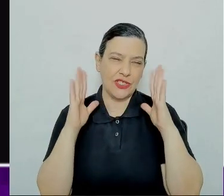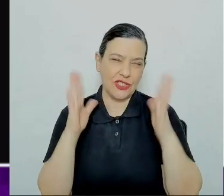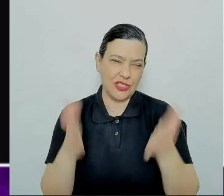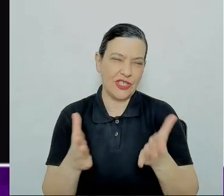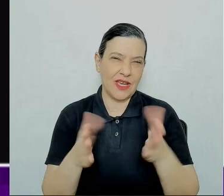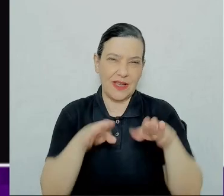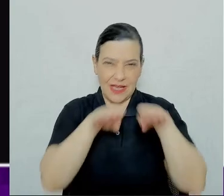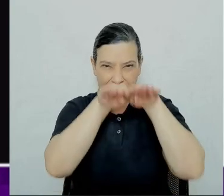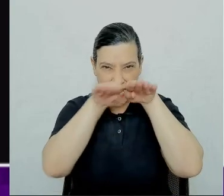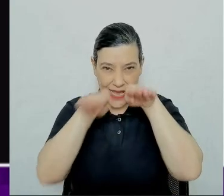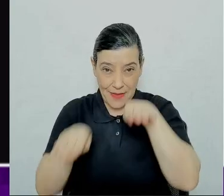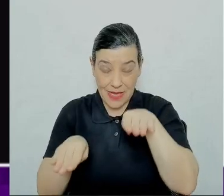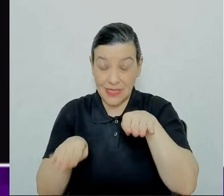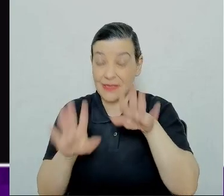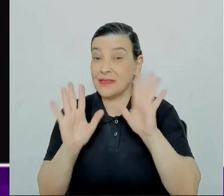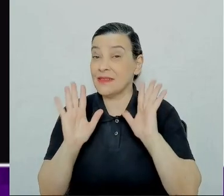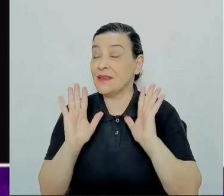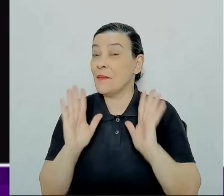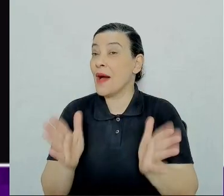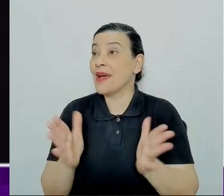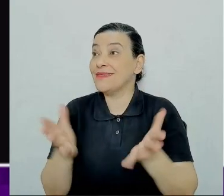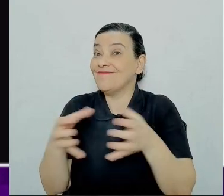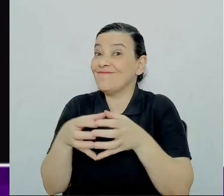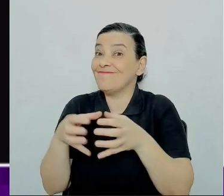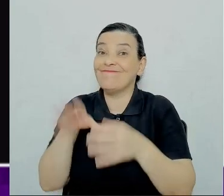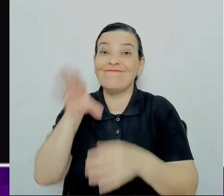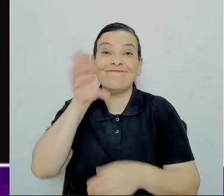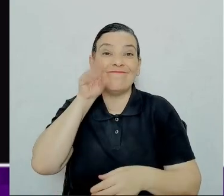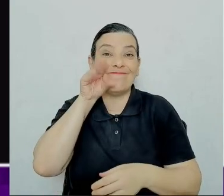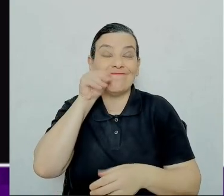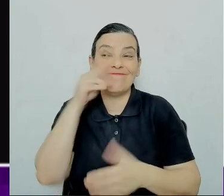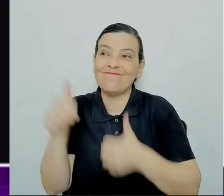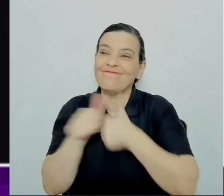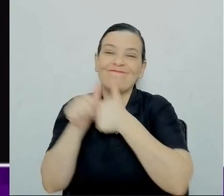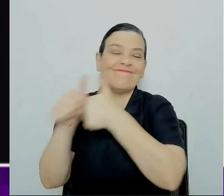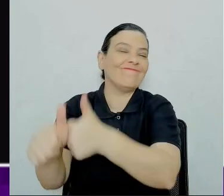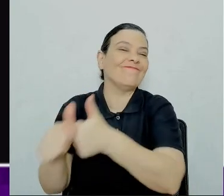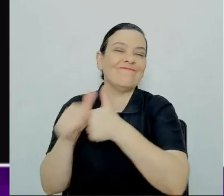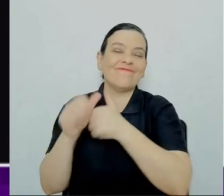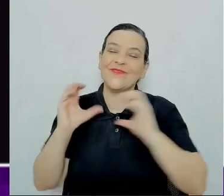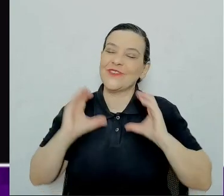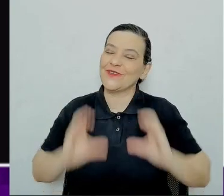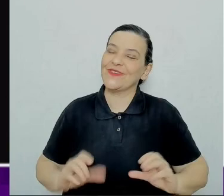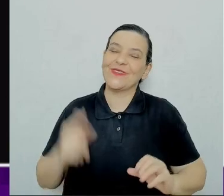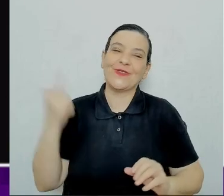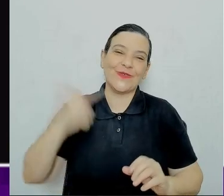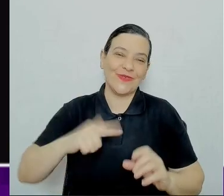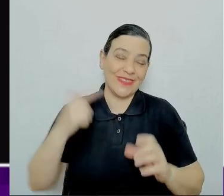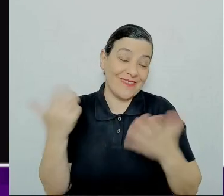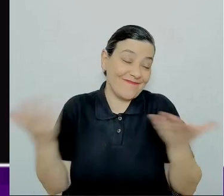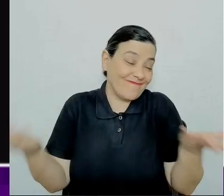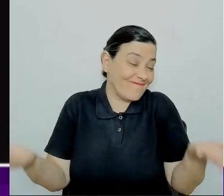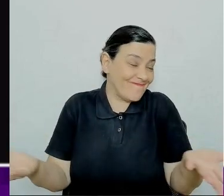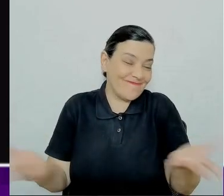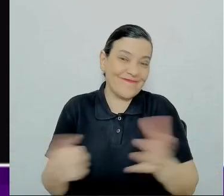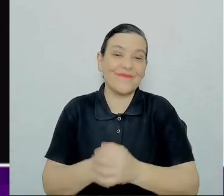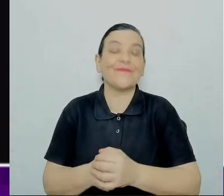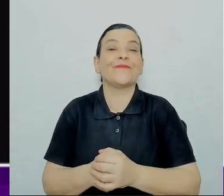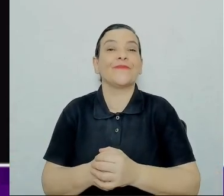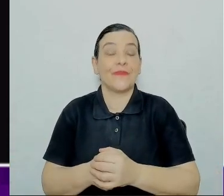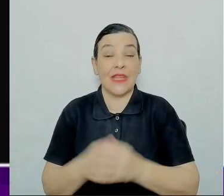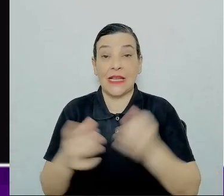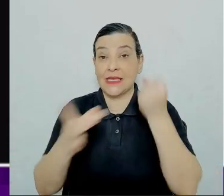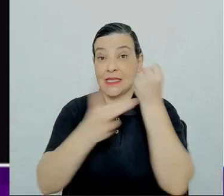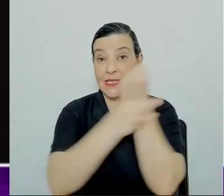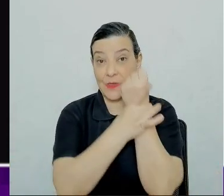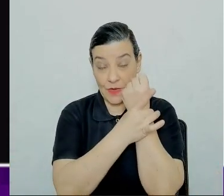camadas, mas chega nos colaboradores e você não está monitorando o comportamento deles. Então, não adiantou nada. A segurança,